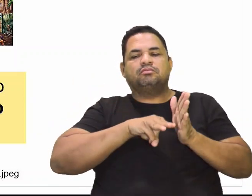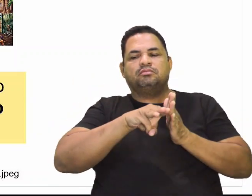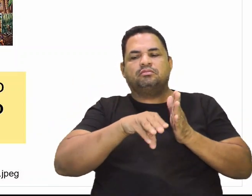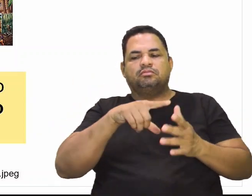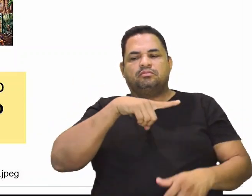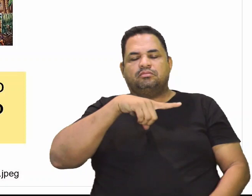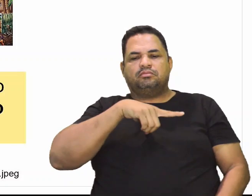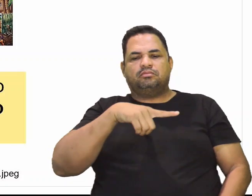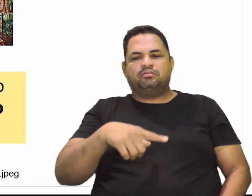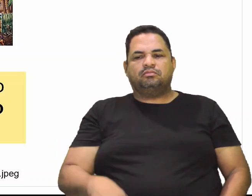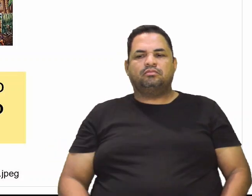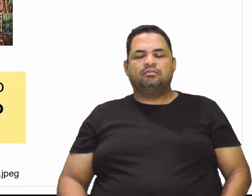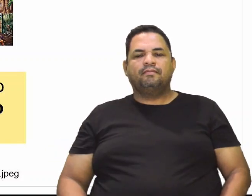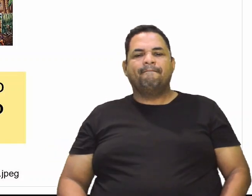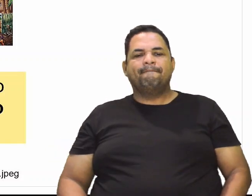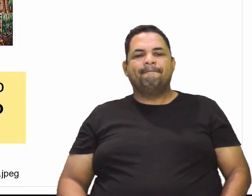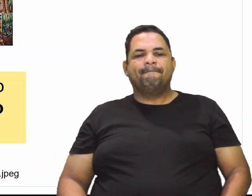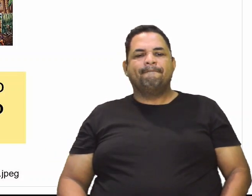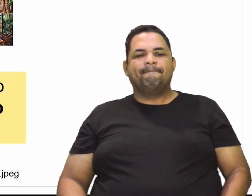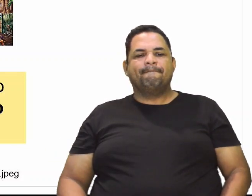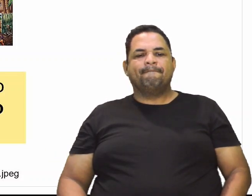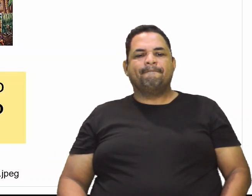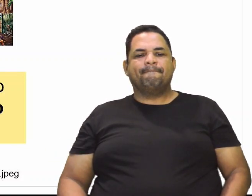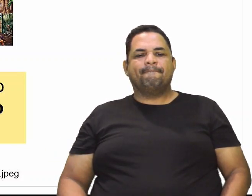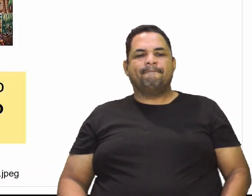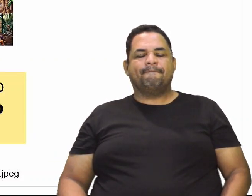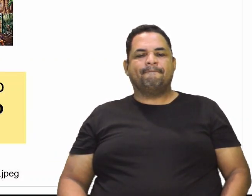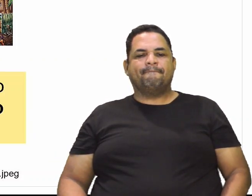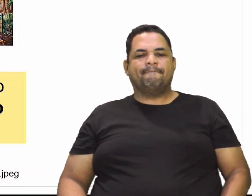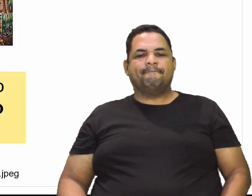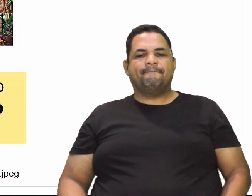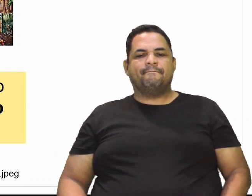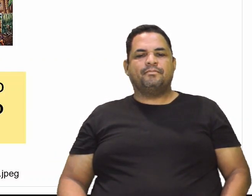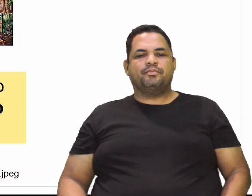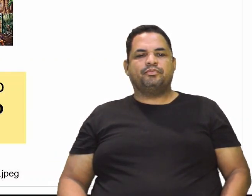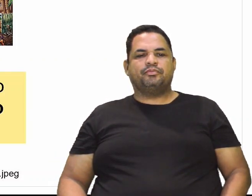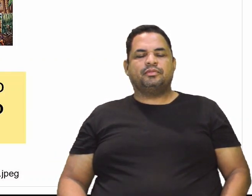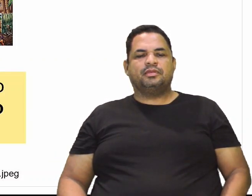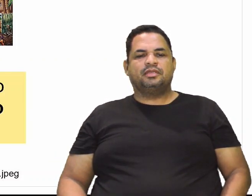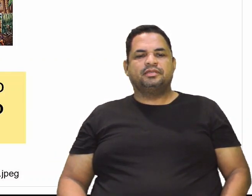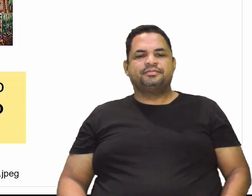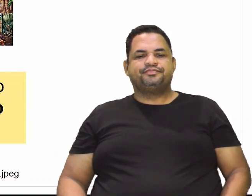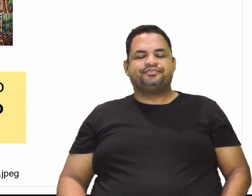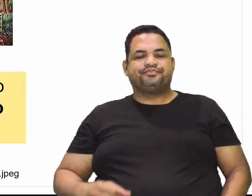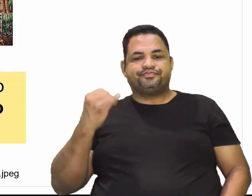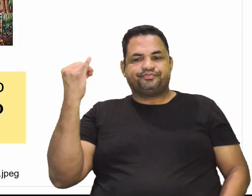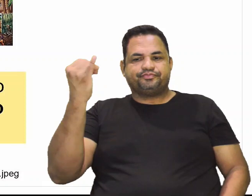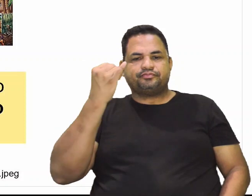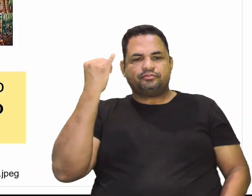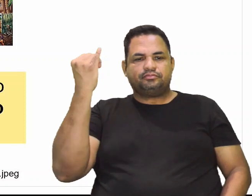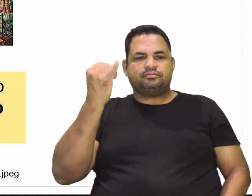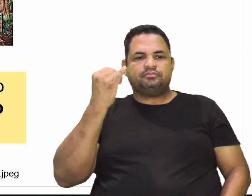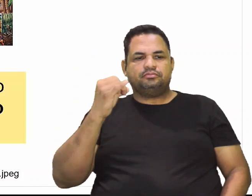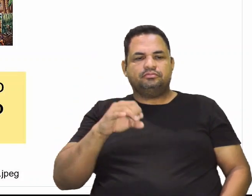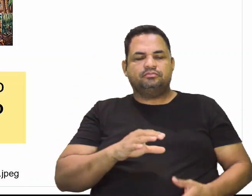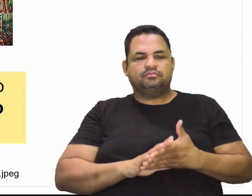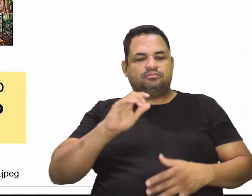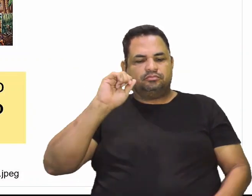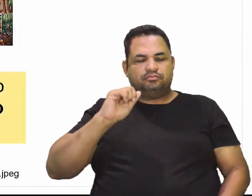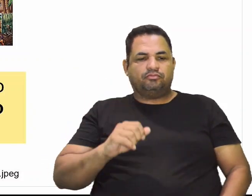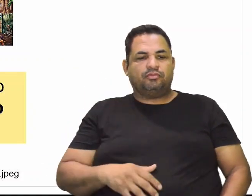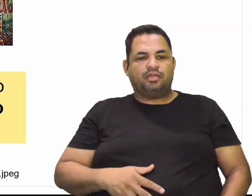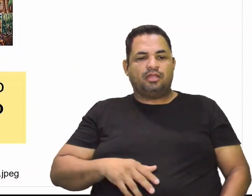sentido também. Veja, o rio Nilo, ele é um importante rio da